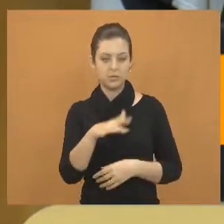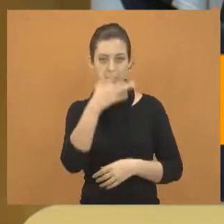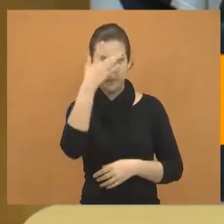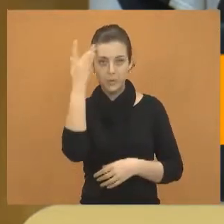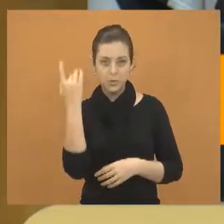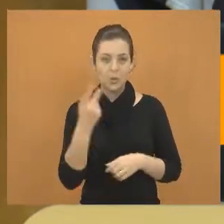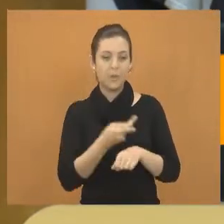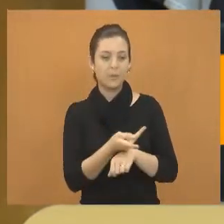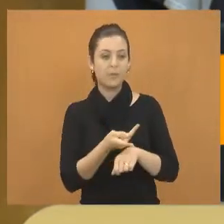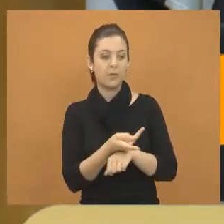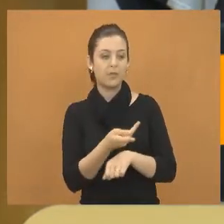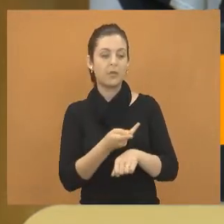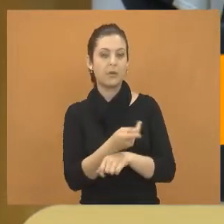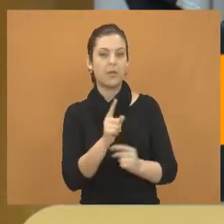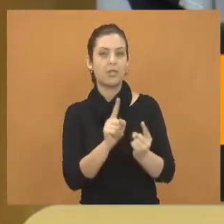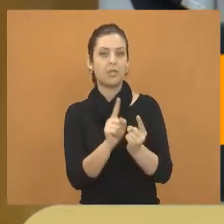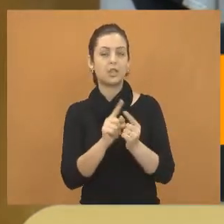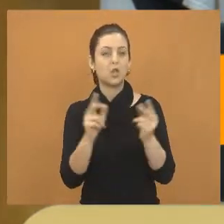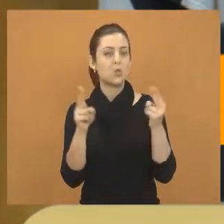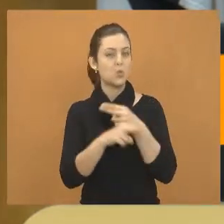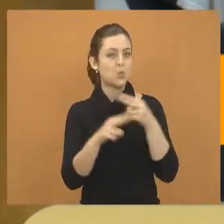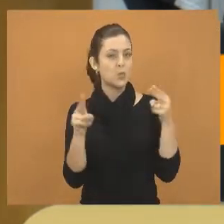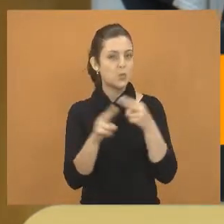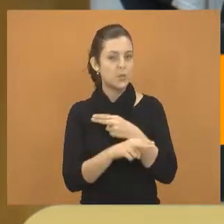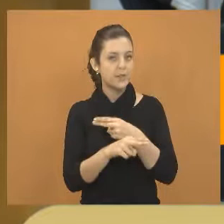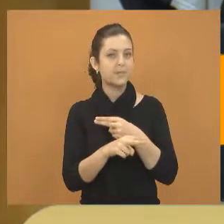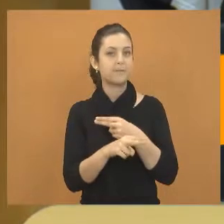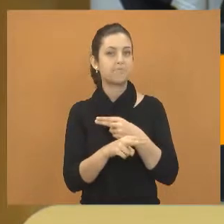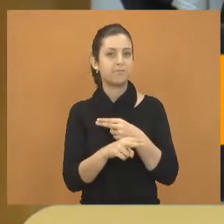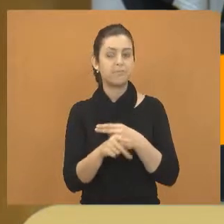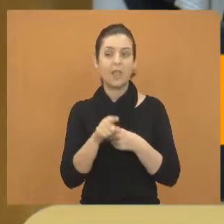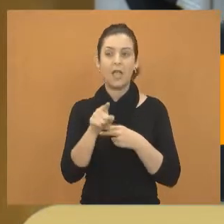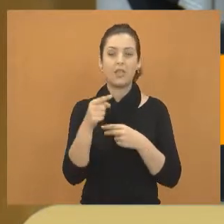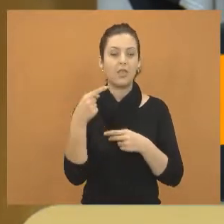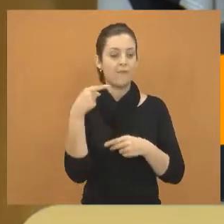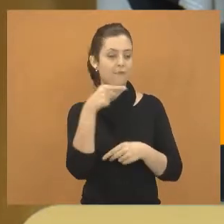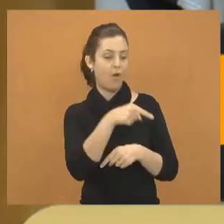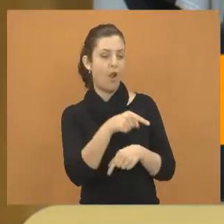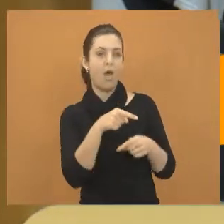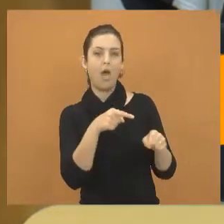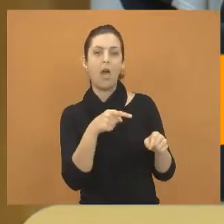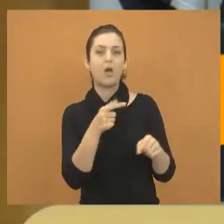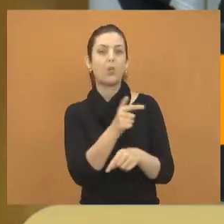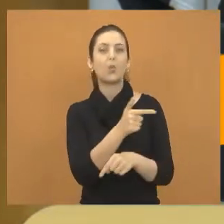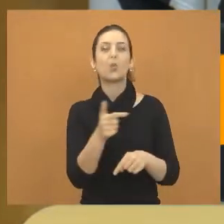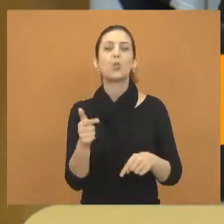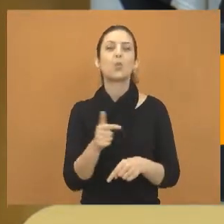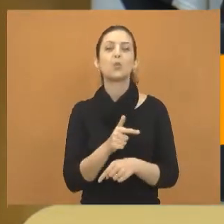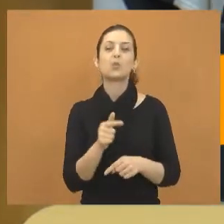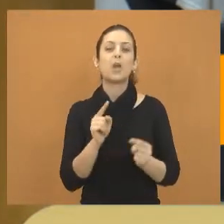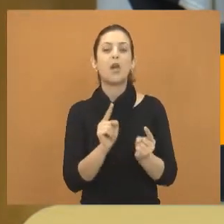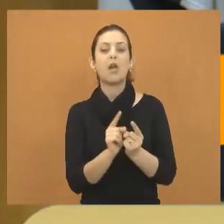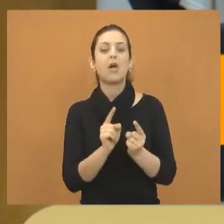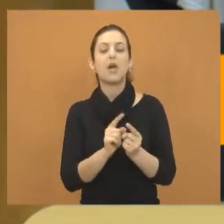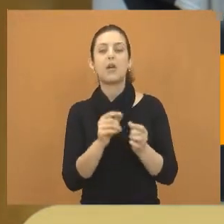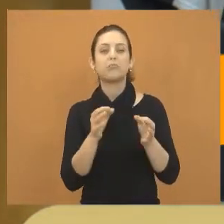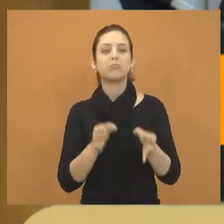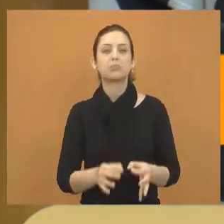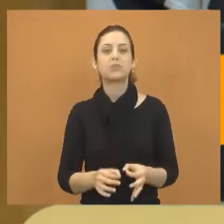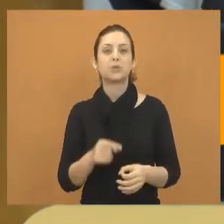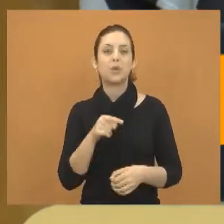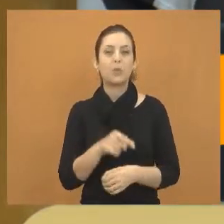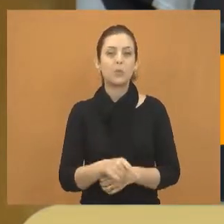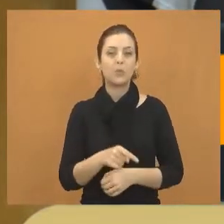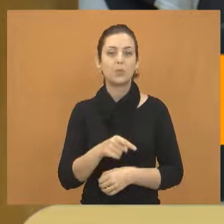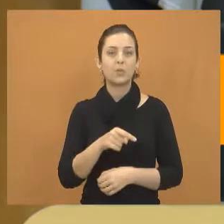que hoje procuram atendimento de urgência e emergência, eles vão lá porque não encontram um atendimento adequado nesses,